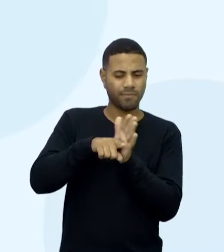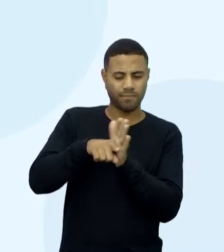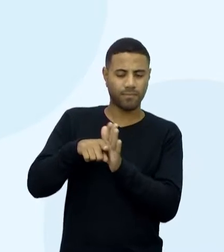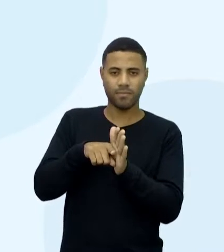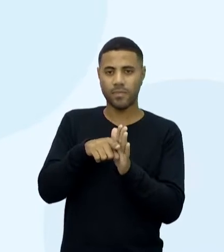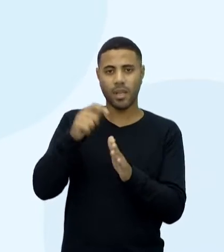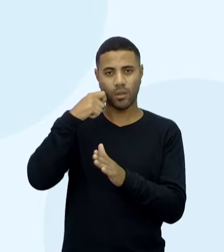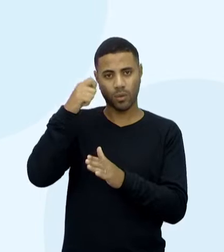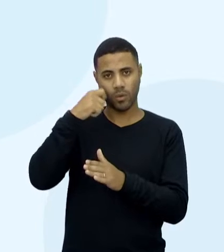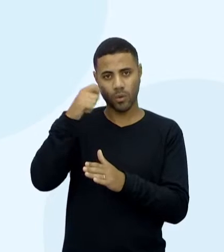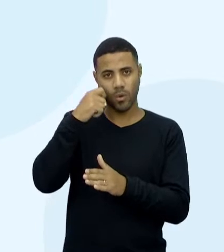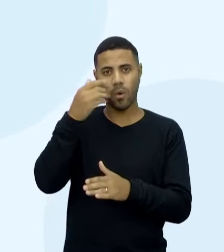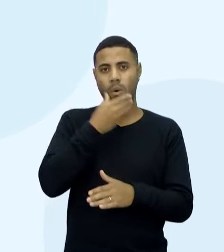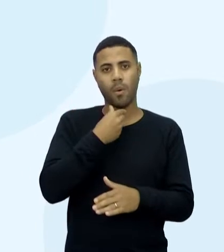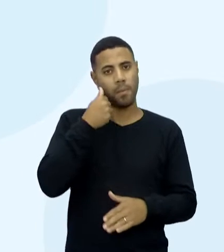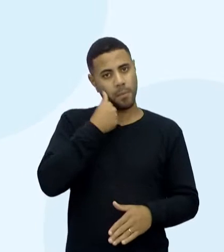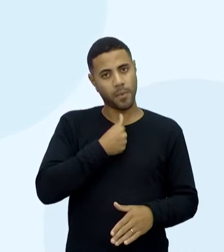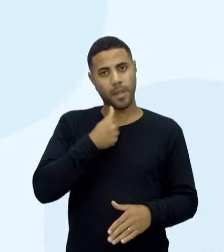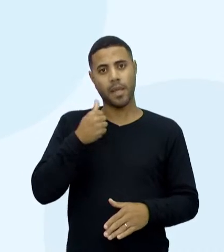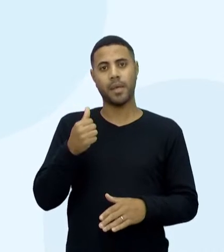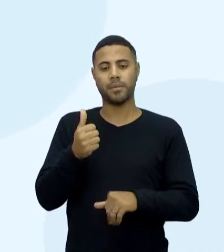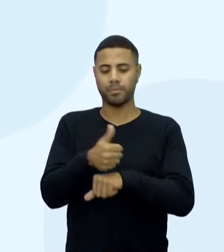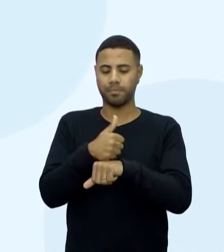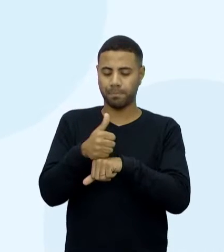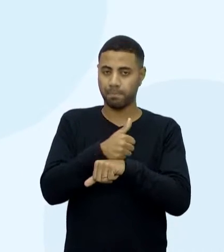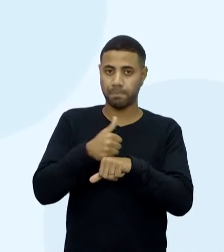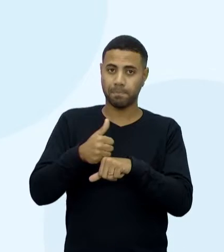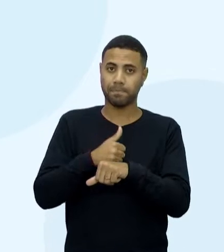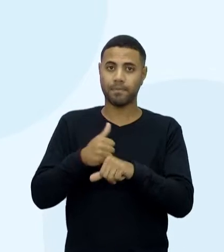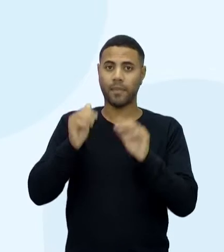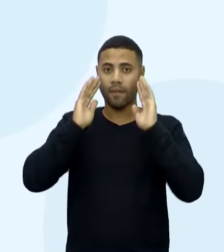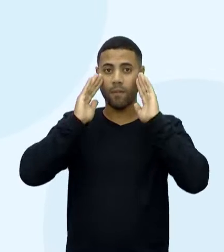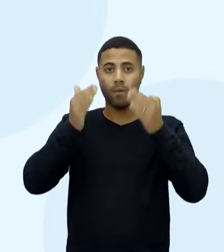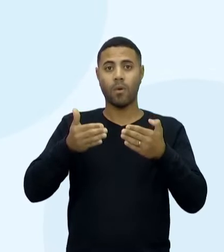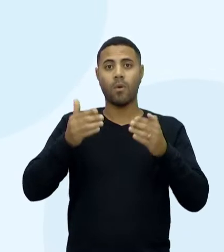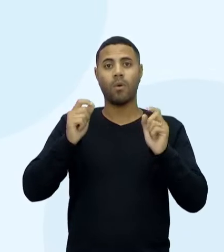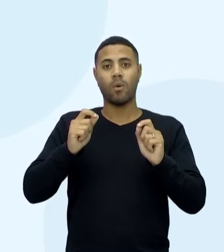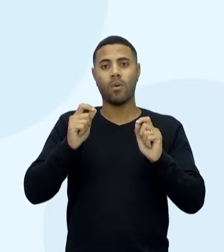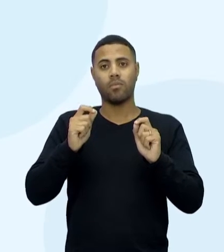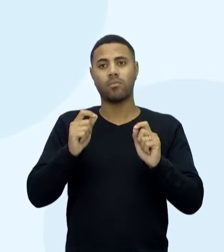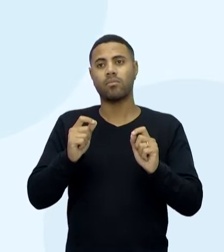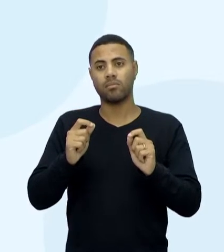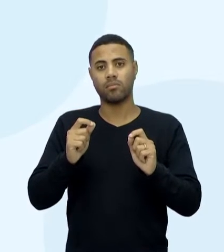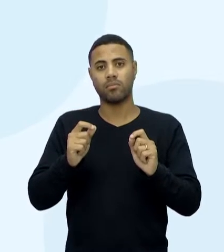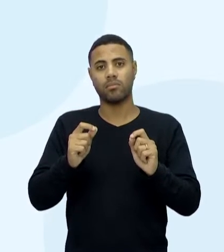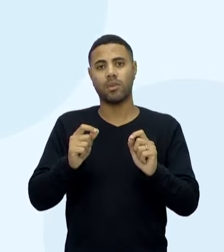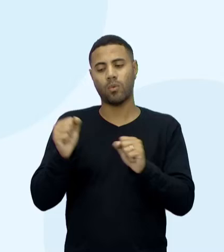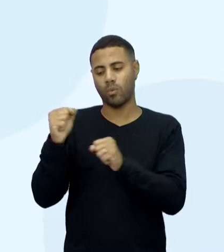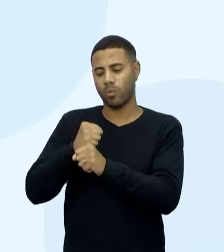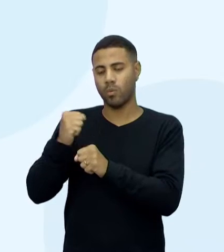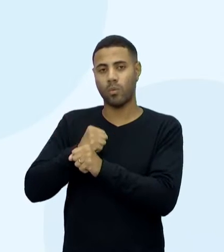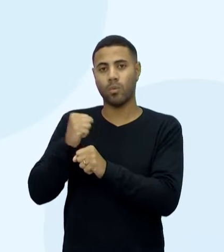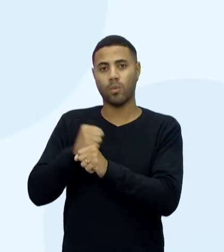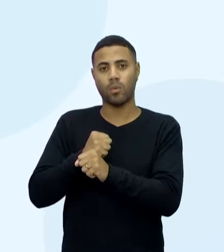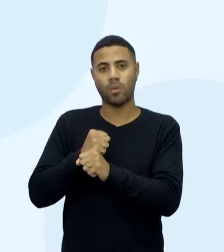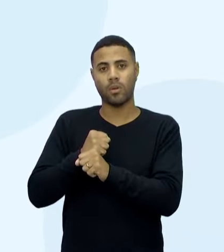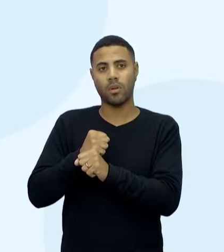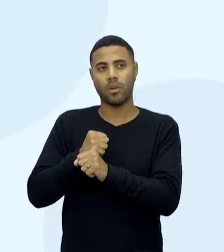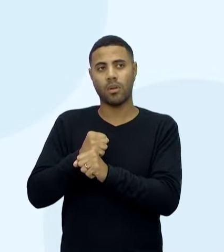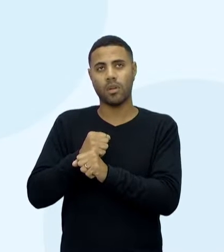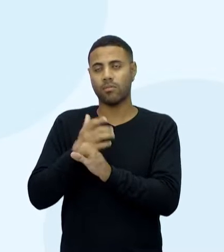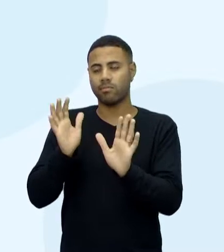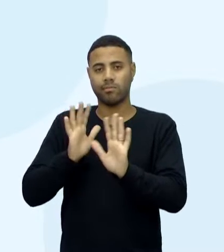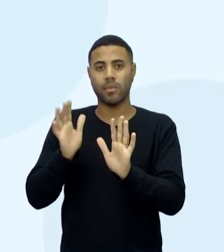autores e algumas autoras que se dedicaram a tecer né construir uma